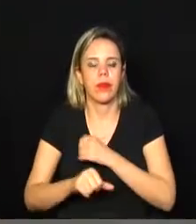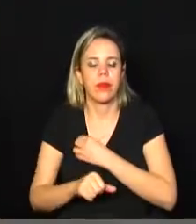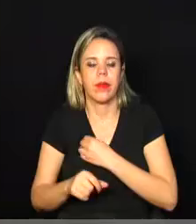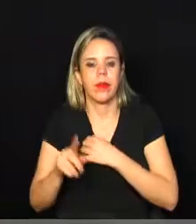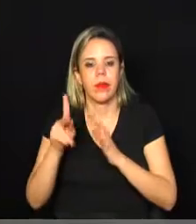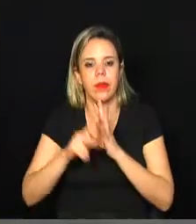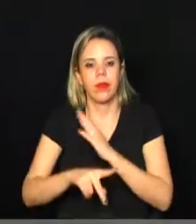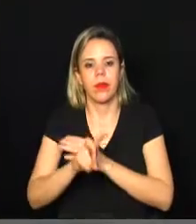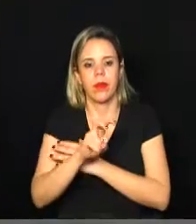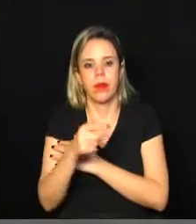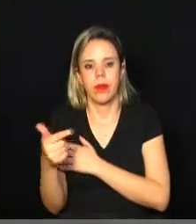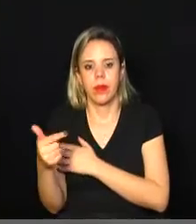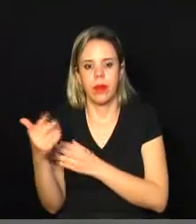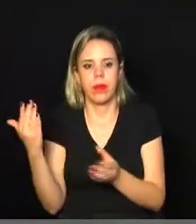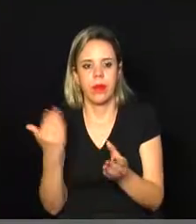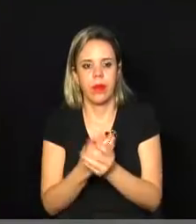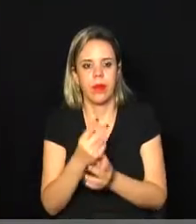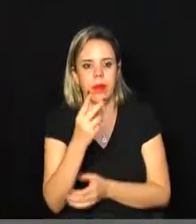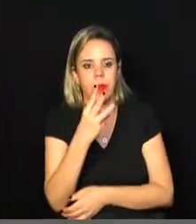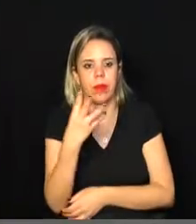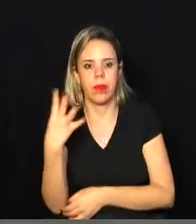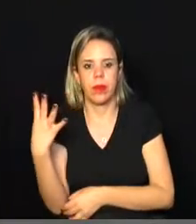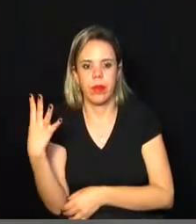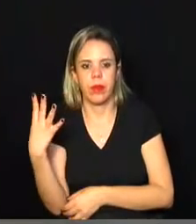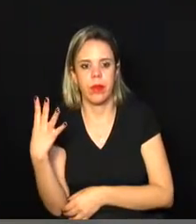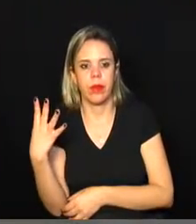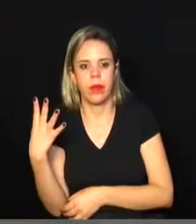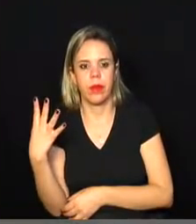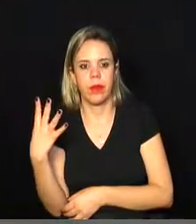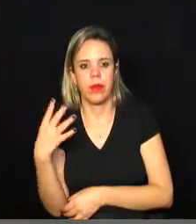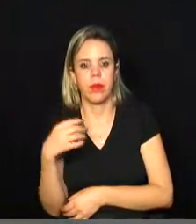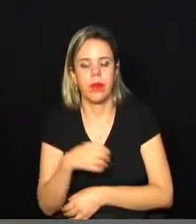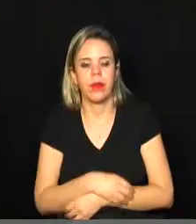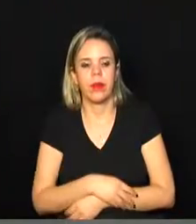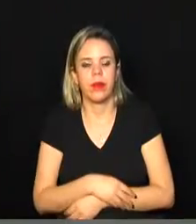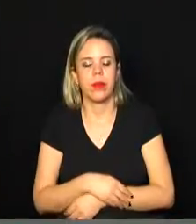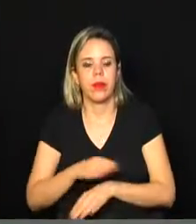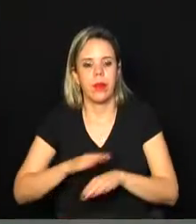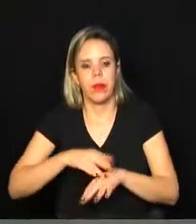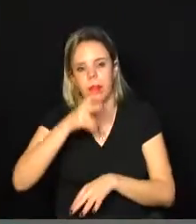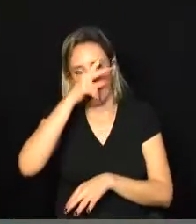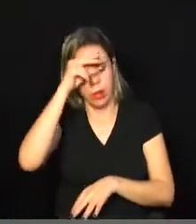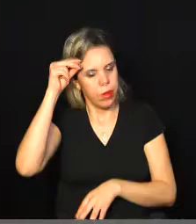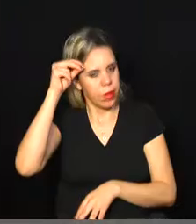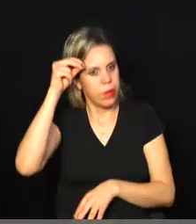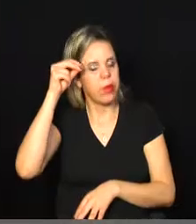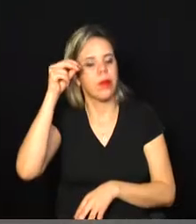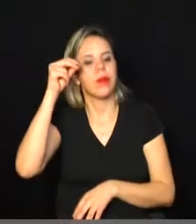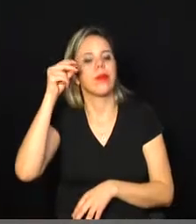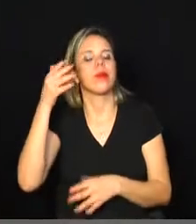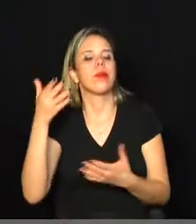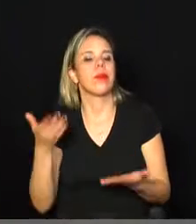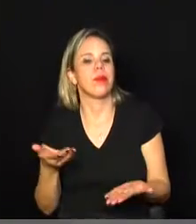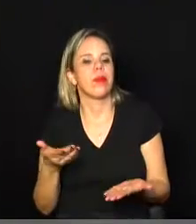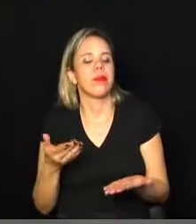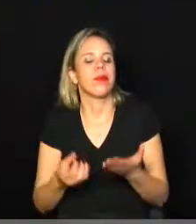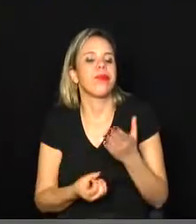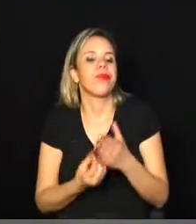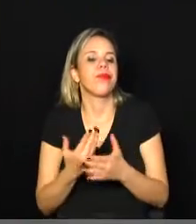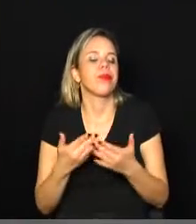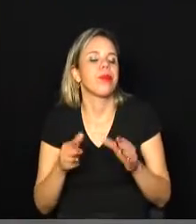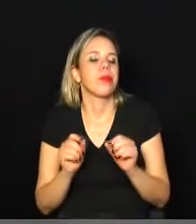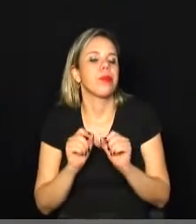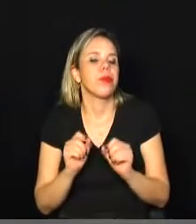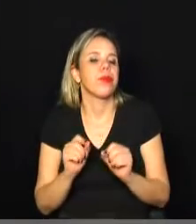folha 52 do processo 23 4.390 de autoria do Prefeito Municipal que institui